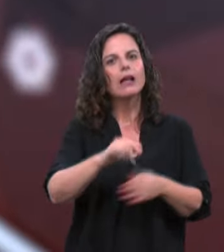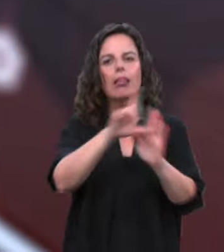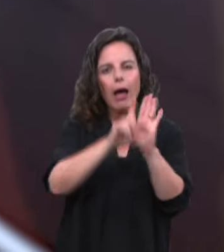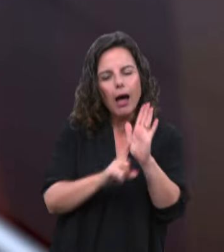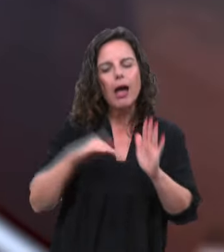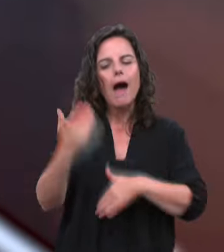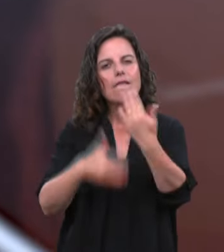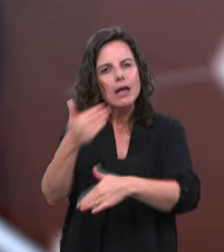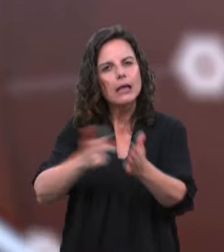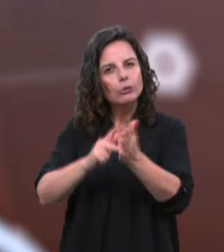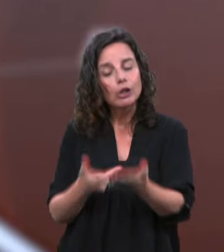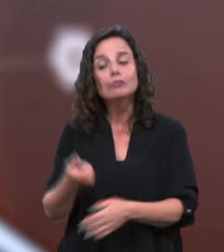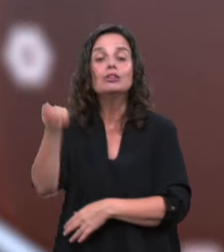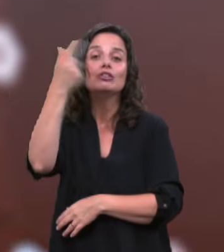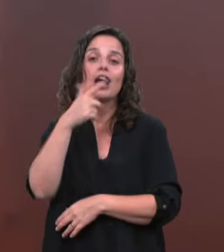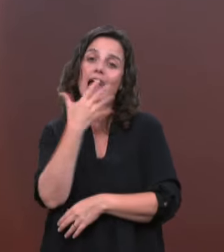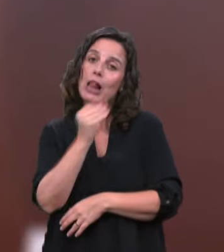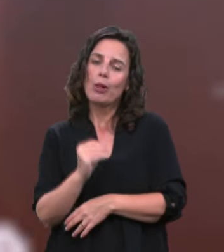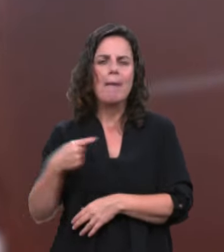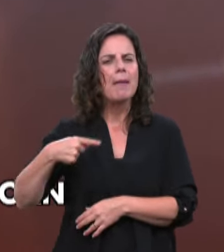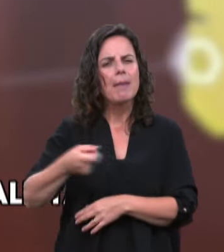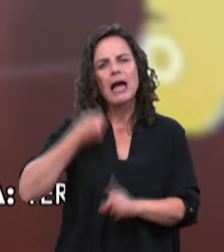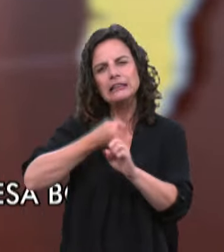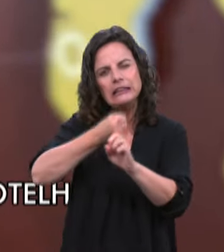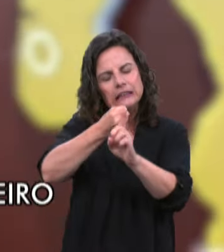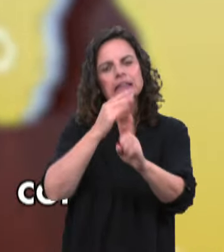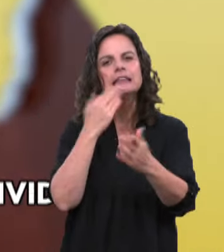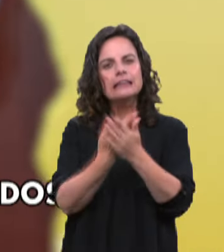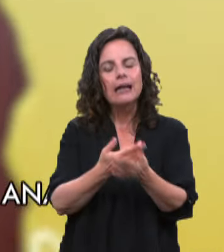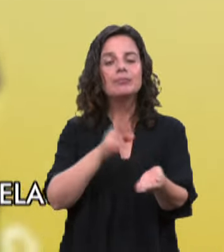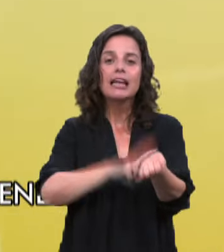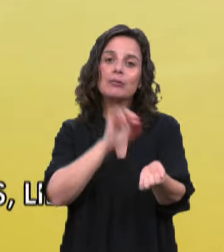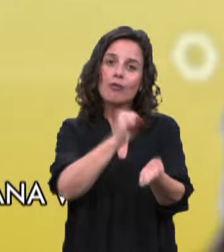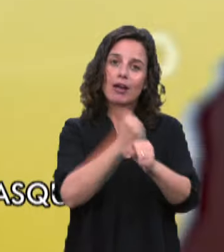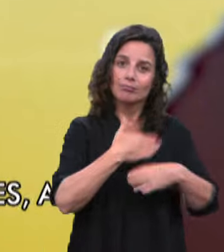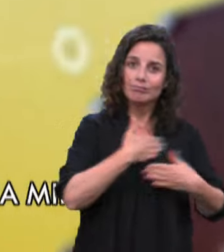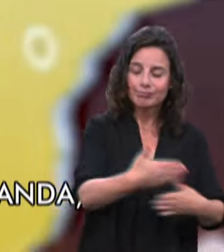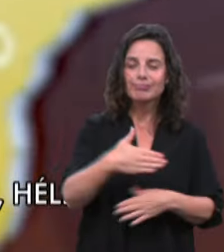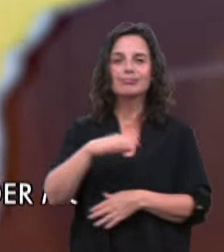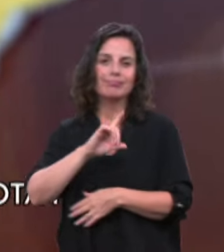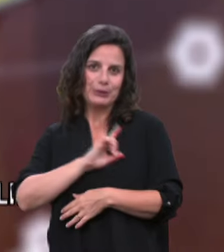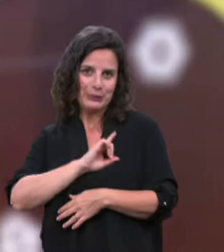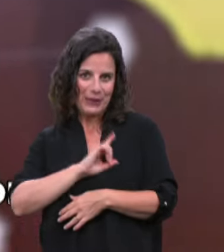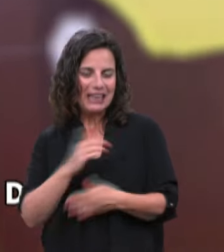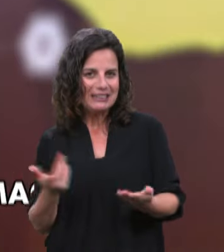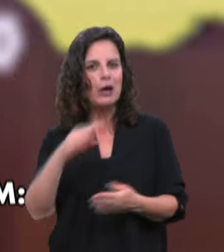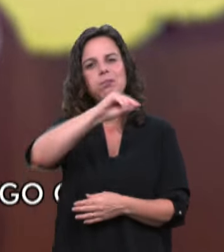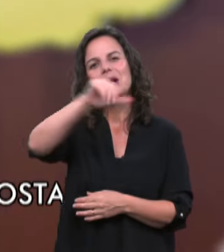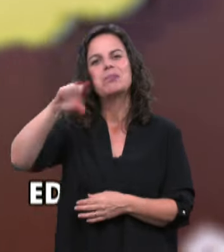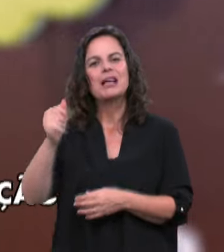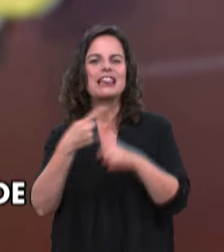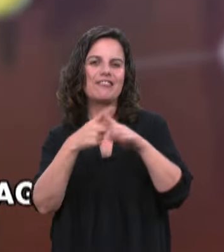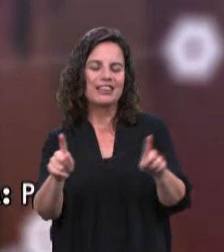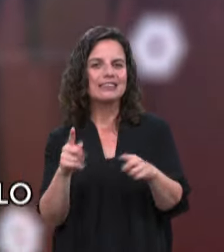tecnológicos. Conhecemos histórias de estudantes que se desafiam todos os dias, respeitando os ritmos profissionais e pessoais, em diferentes